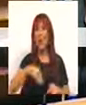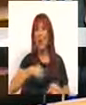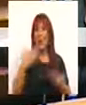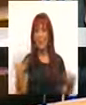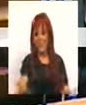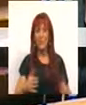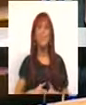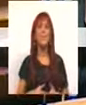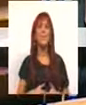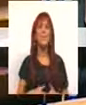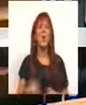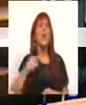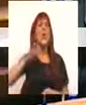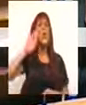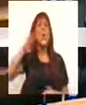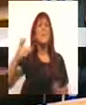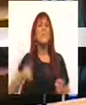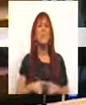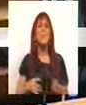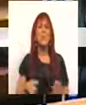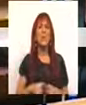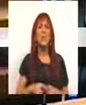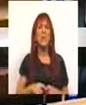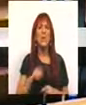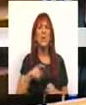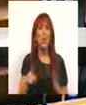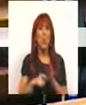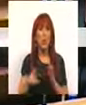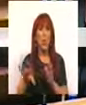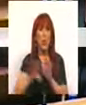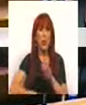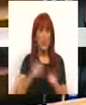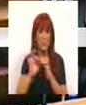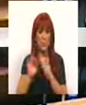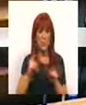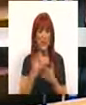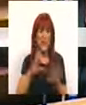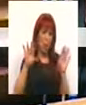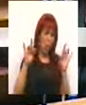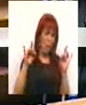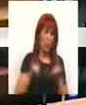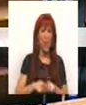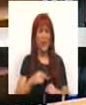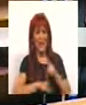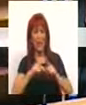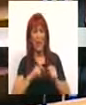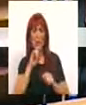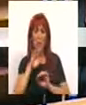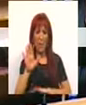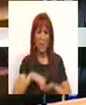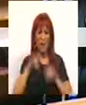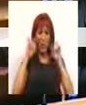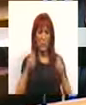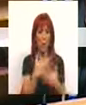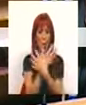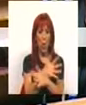preocupados. Como sabemos, são precisas condições muito específicas de vento, umidade e temperatura para promover o fogo